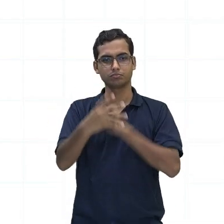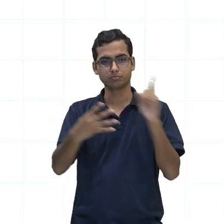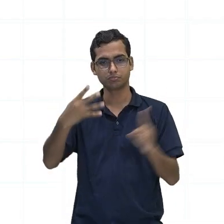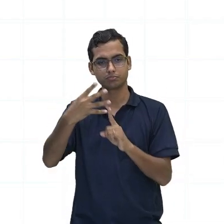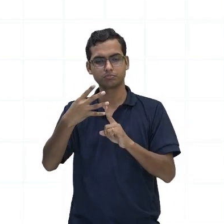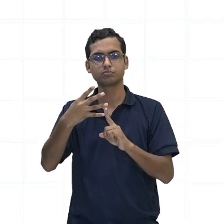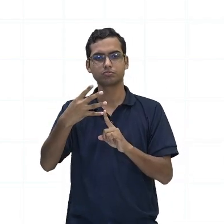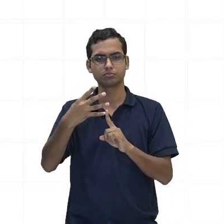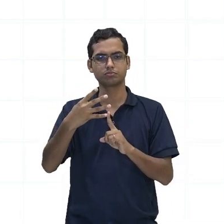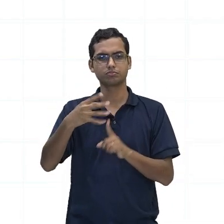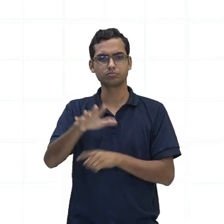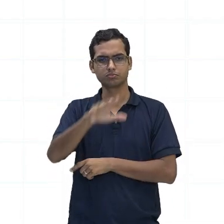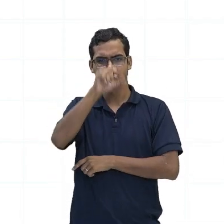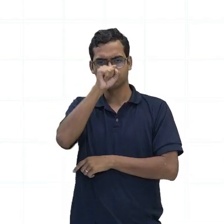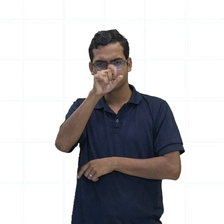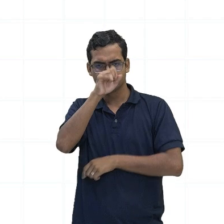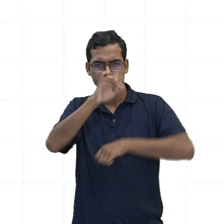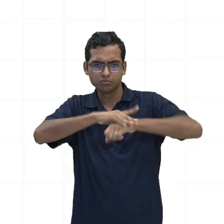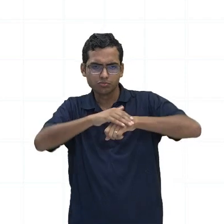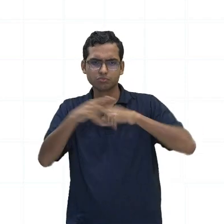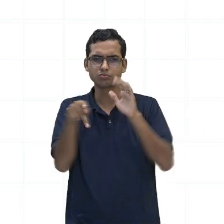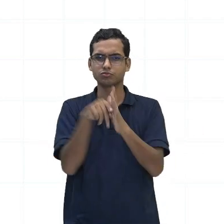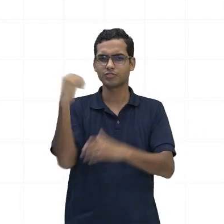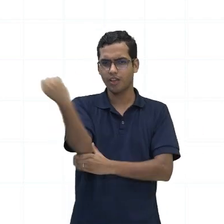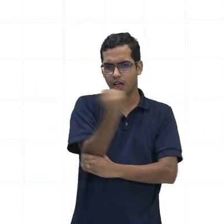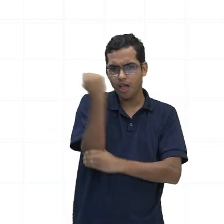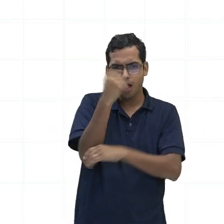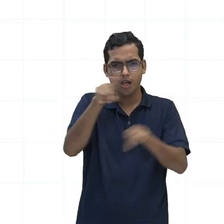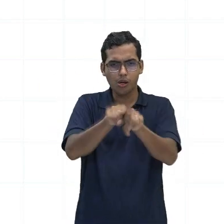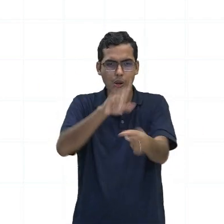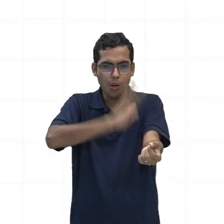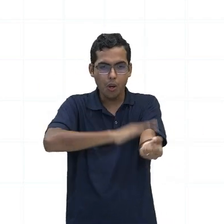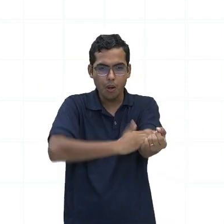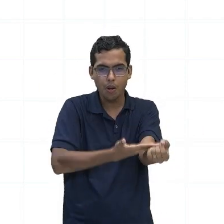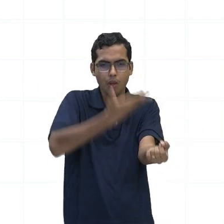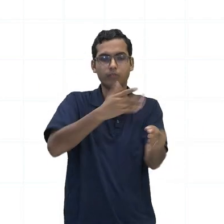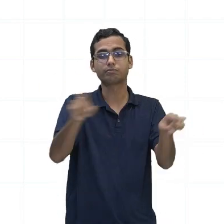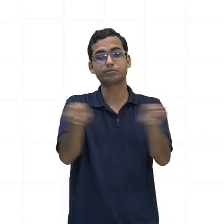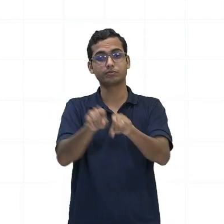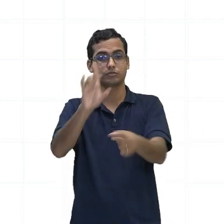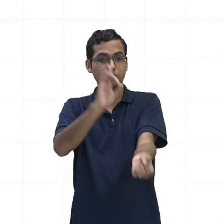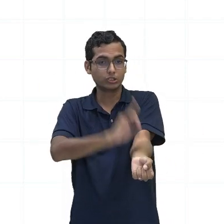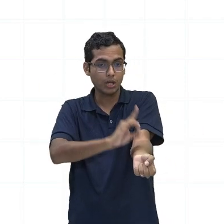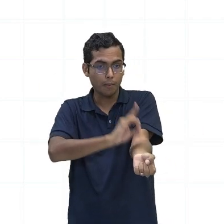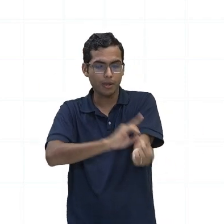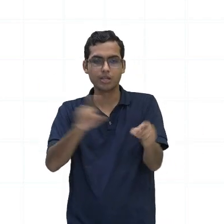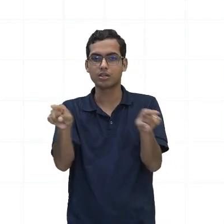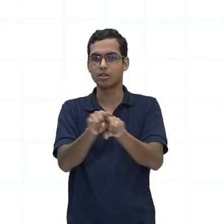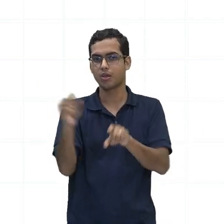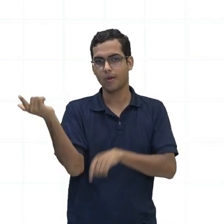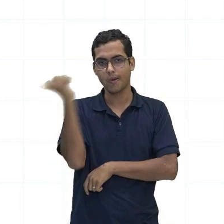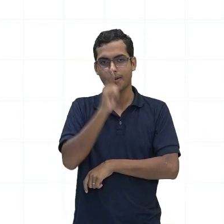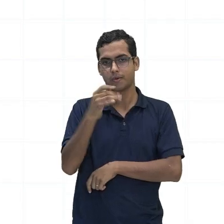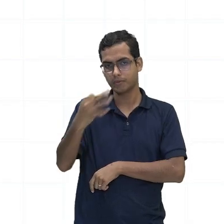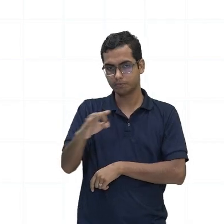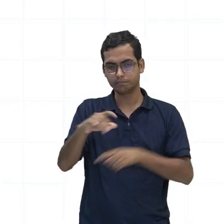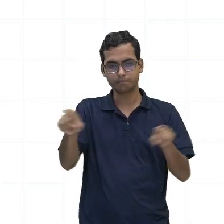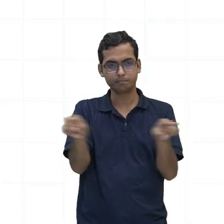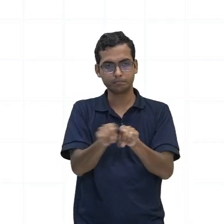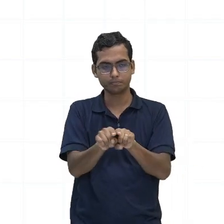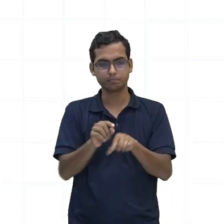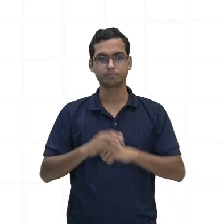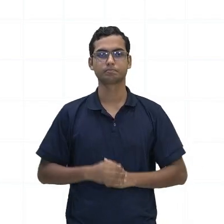alta e diabetes, além de contribuir para a saúde cardiovascular. Outros benefícios: desenvolve a